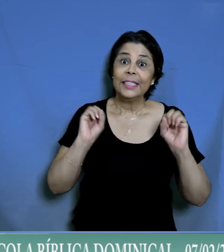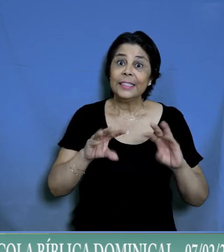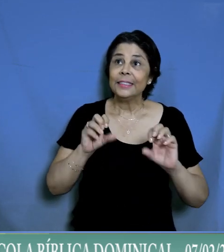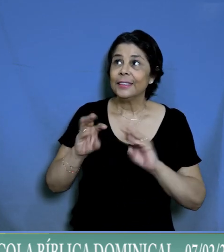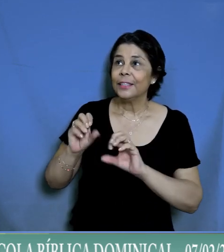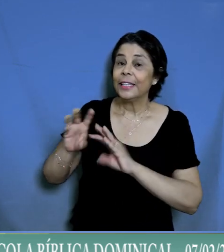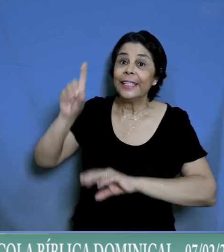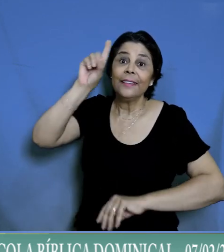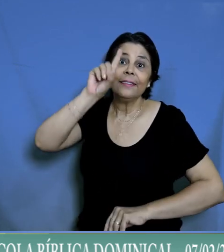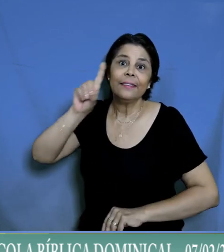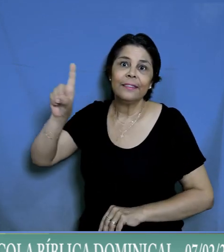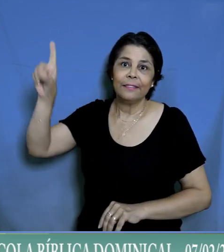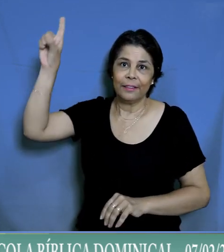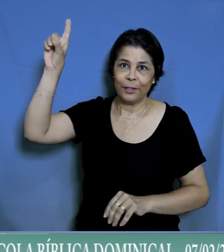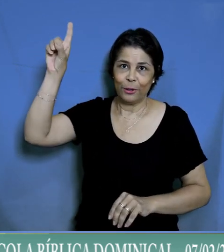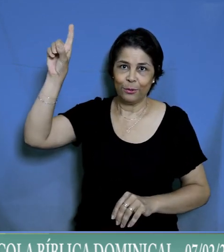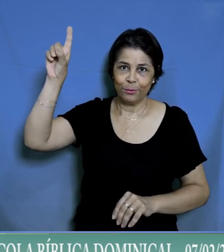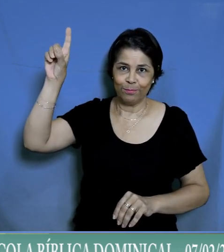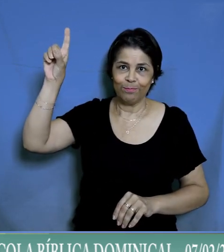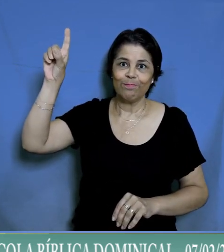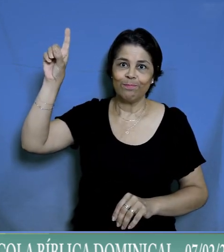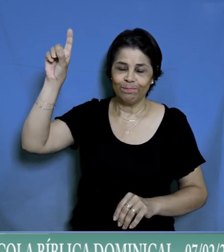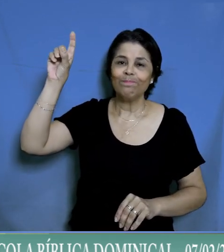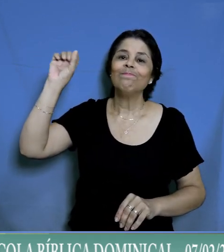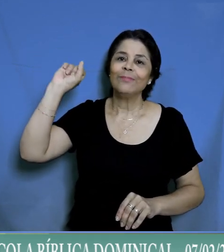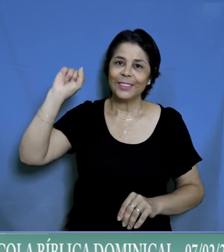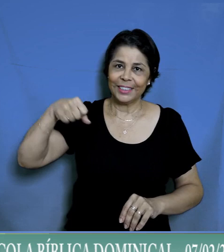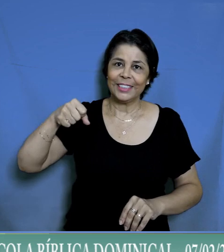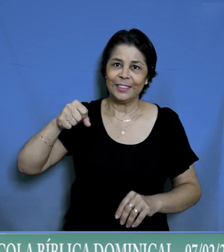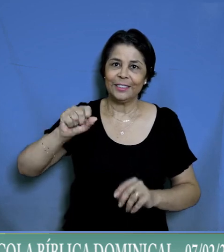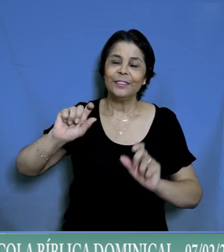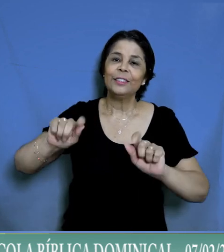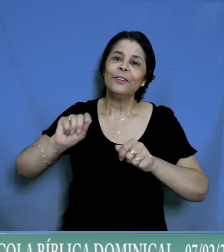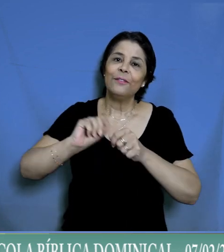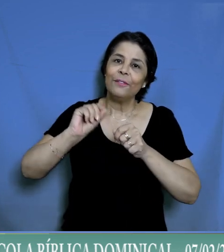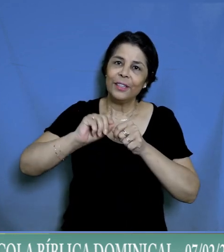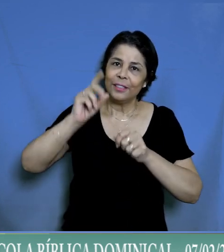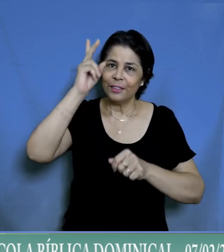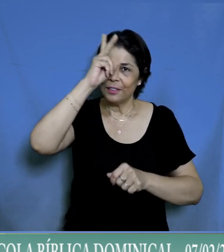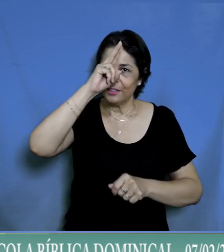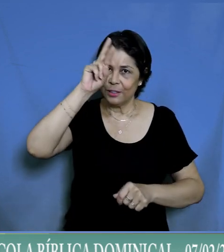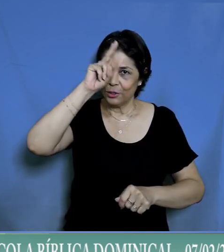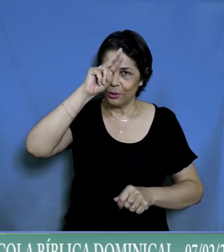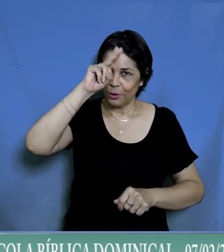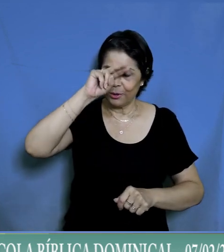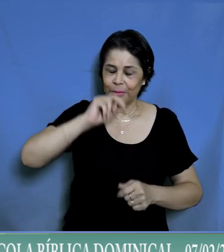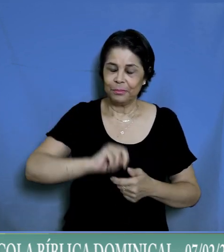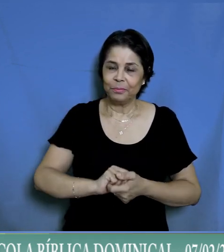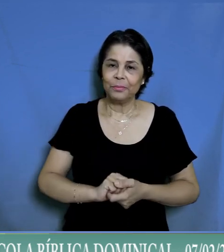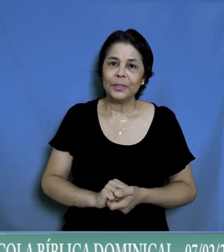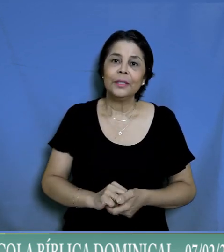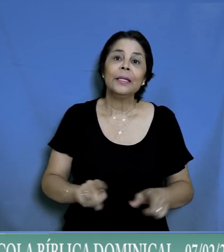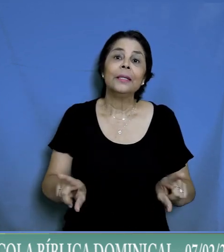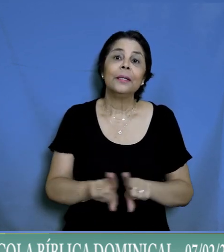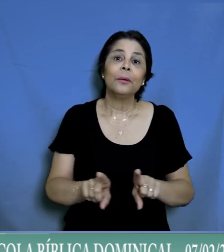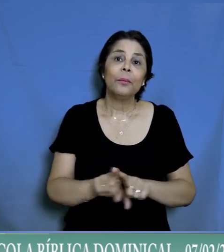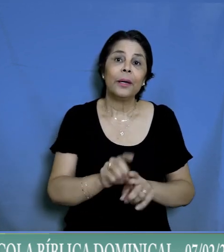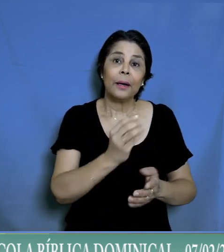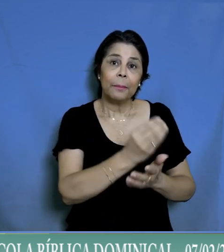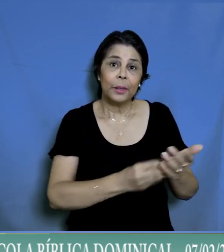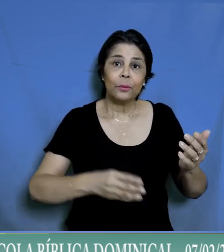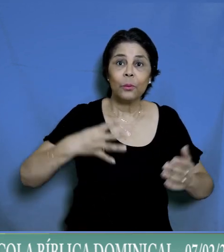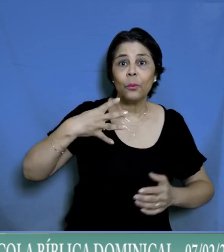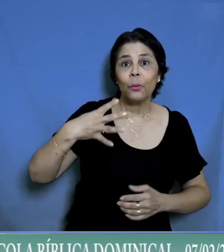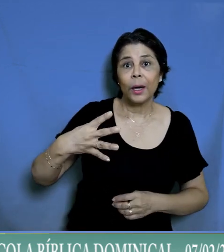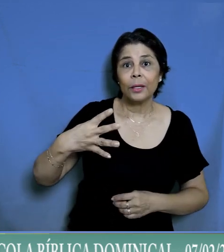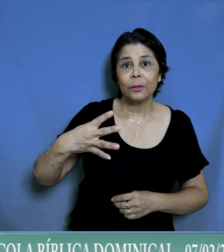Cristo Jesus, que andeis de modo digno da vocação a que foste chamados. Então até o capítulo 3 ele fala de Deus